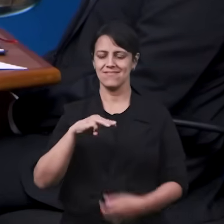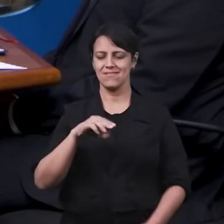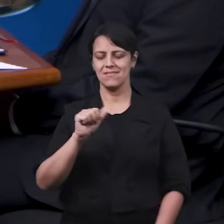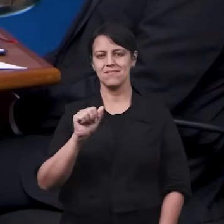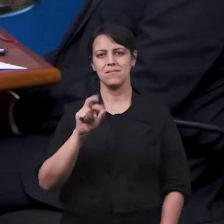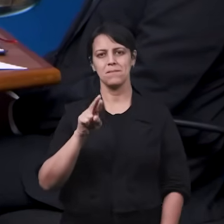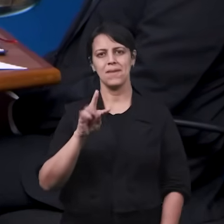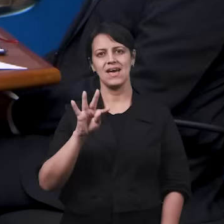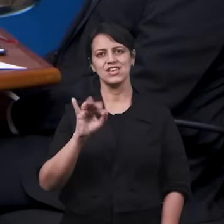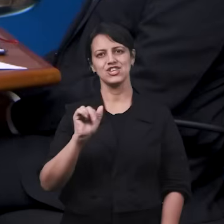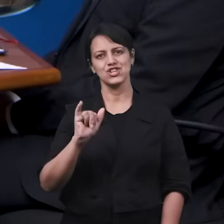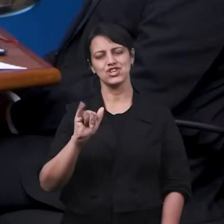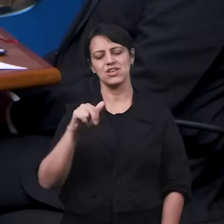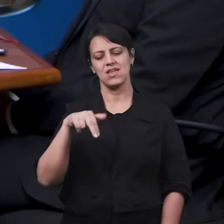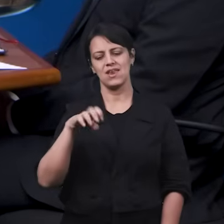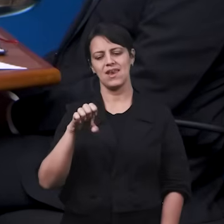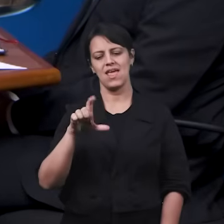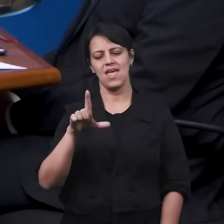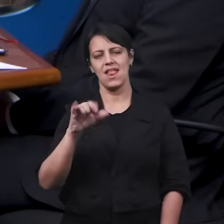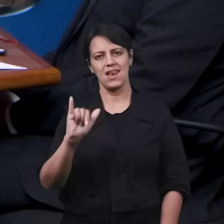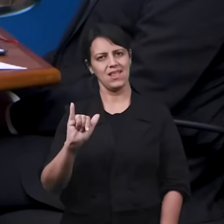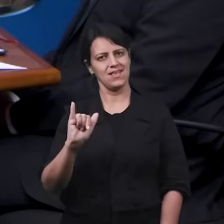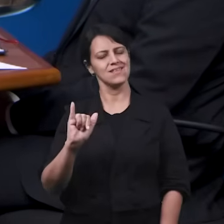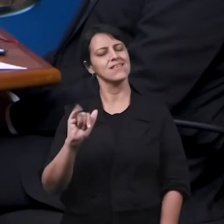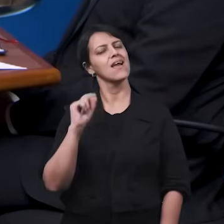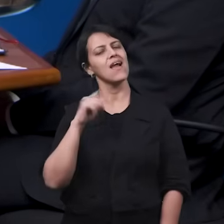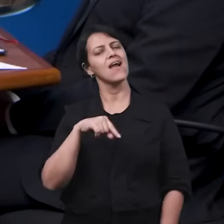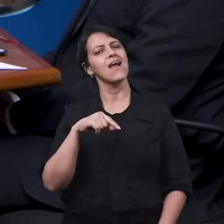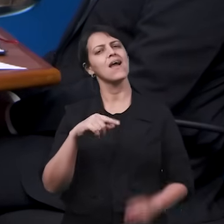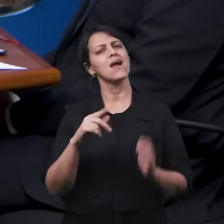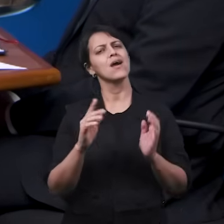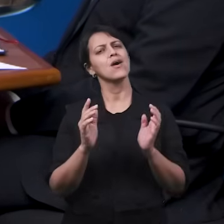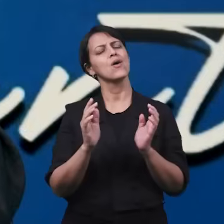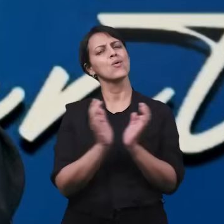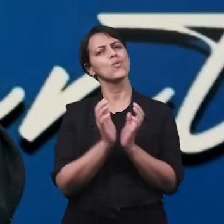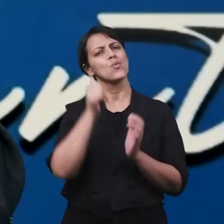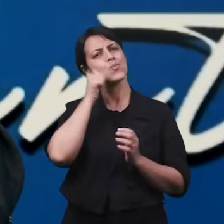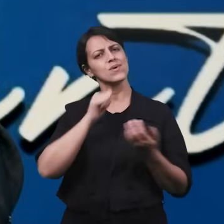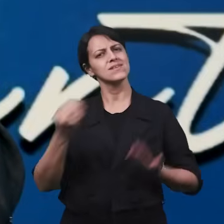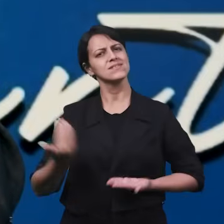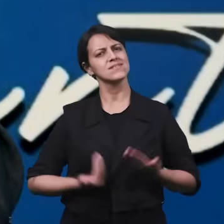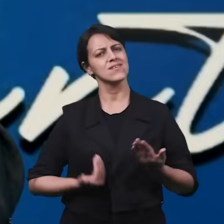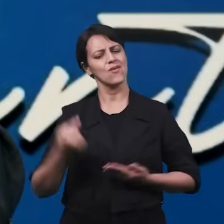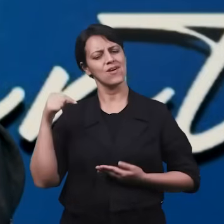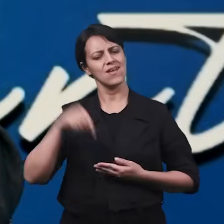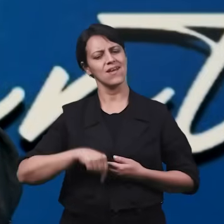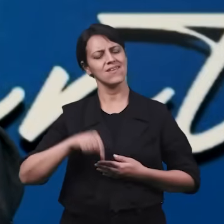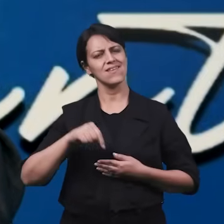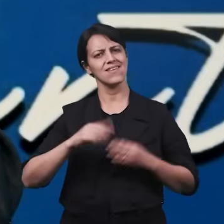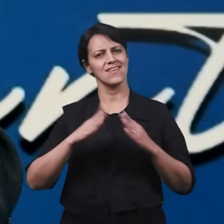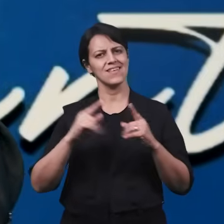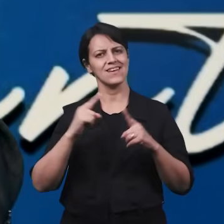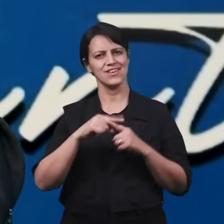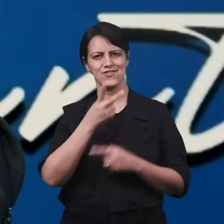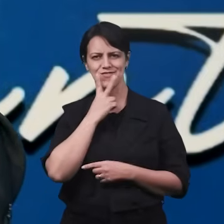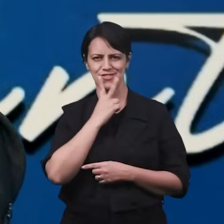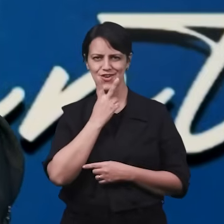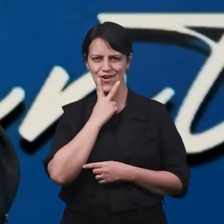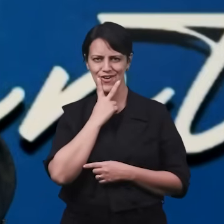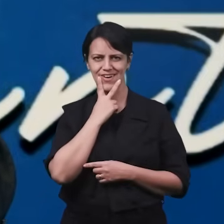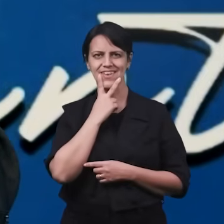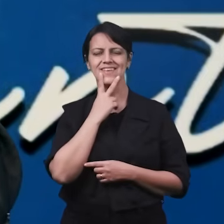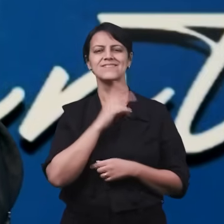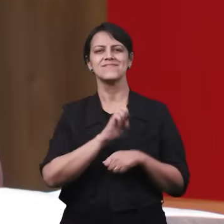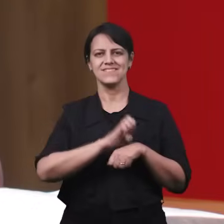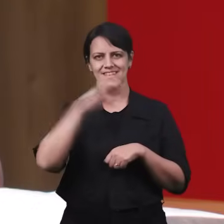Martinelli Almeida. E ela é do grupo de senhoras da nossa igreja em Santa Lúcia, em Vitória, no Espírito Santo. Martinelli, a paz do Senhor, muito obrigado